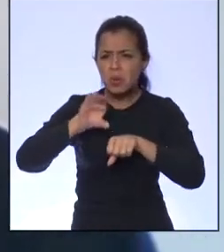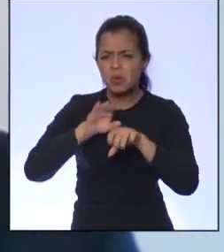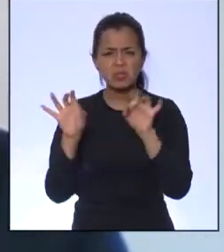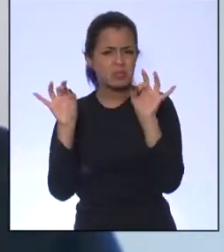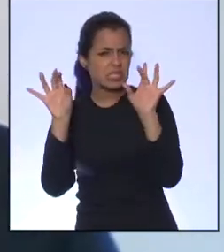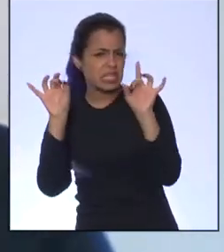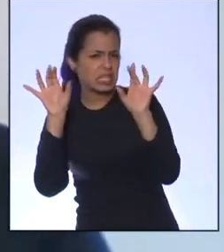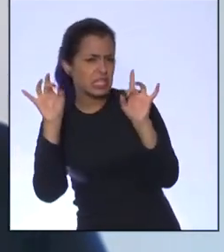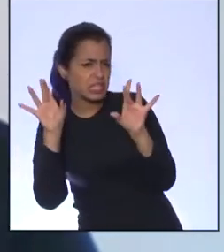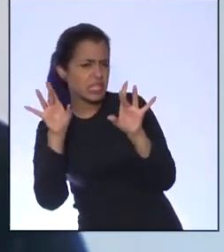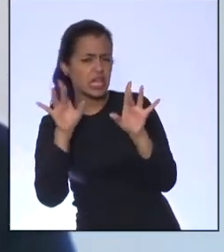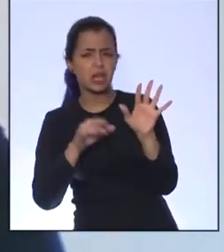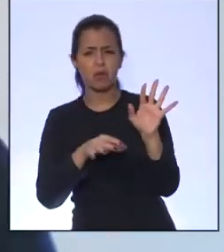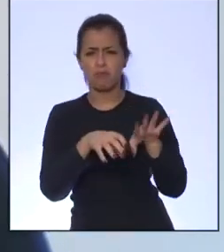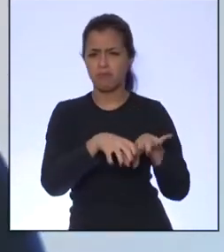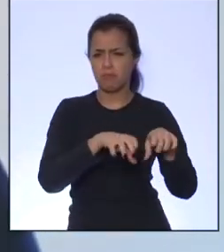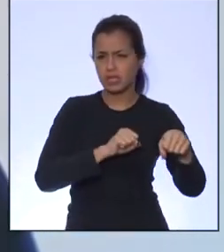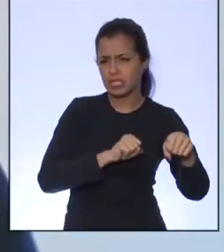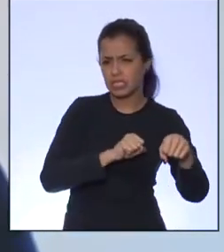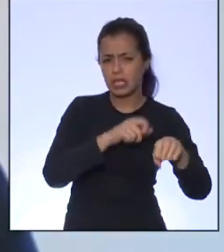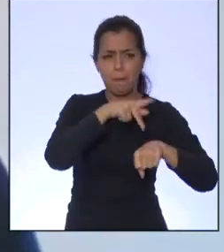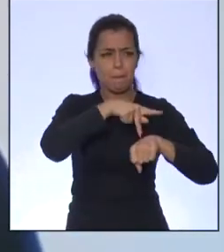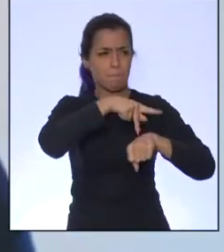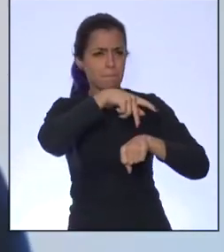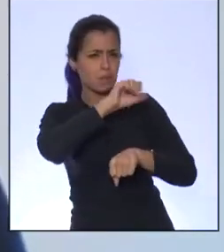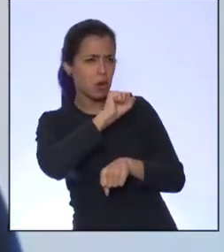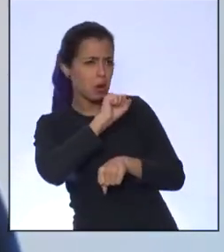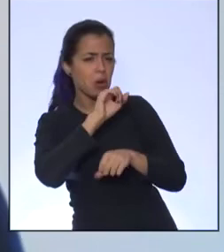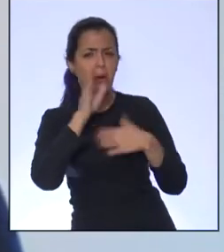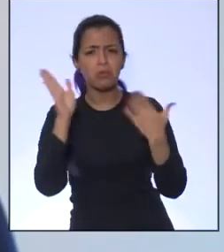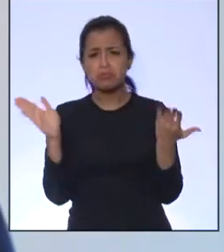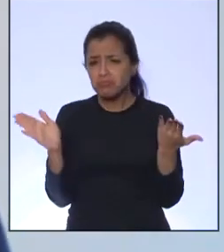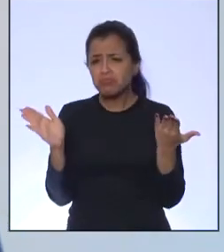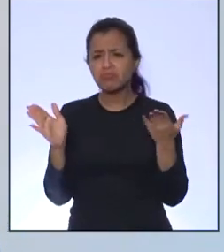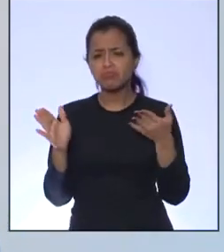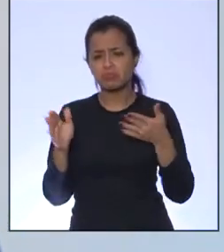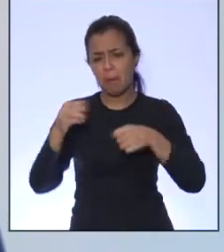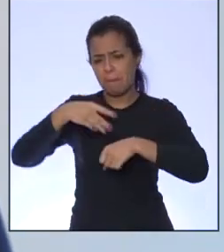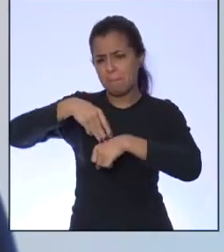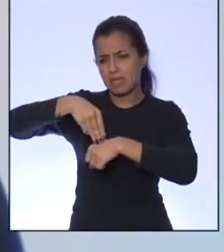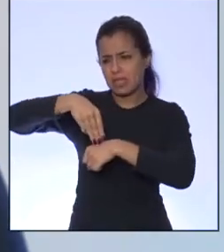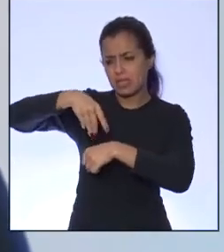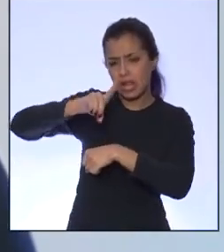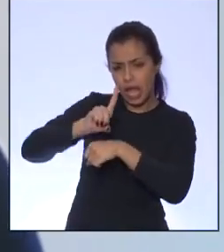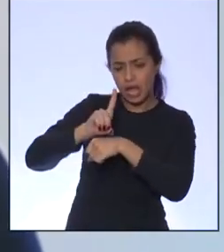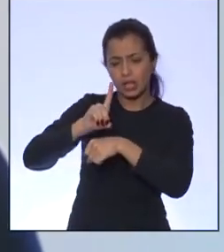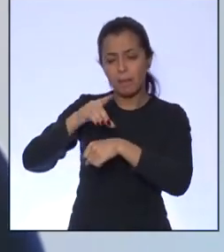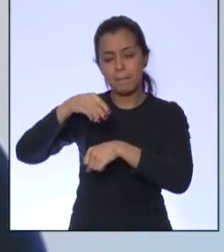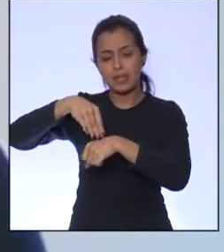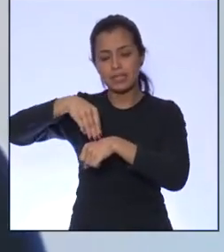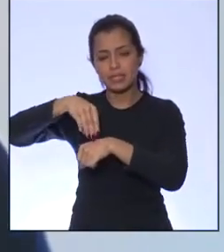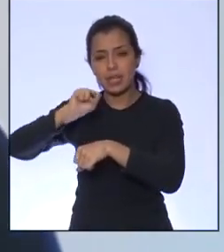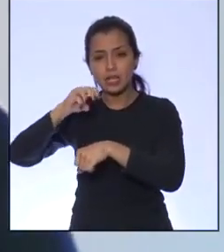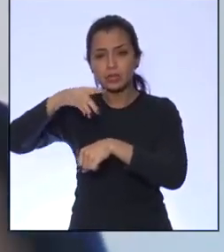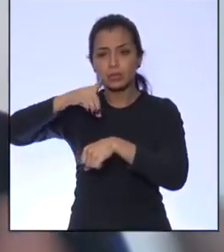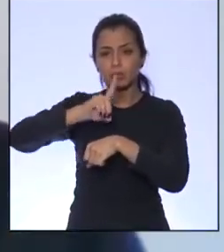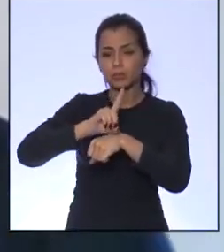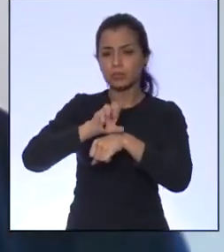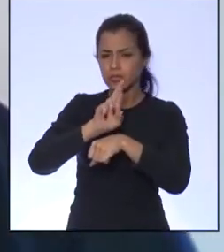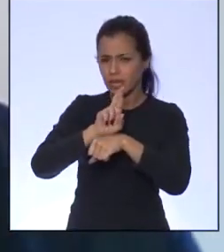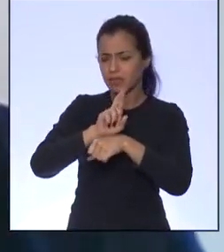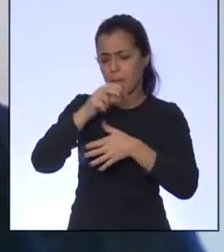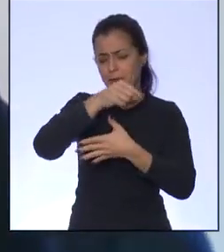aperfeiçoamento, especialização, pós-graduação, estrito sensu, mestrado e doutorado, dialogue efetivamente com